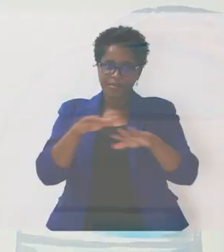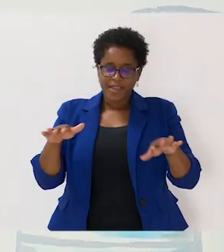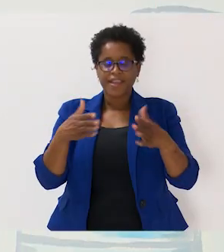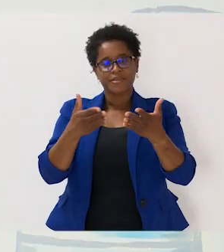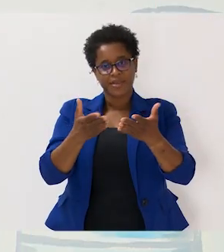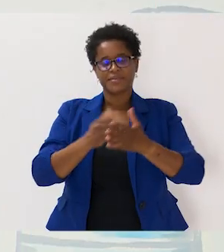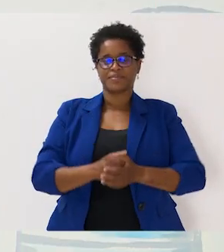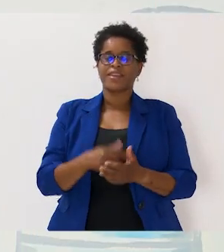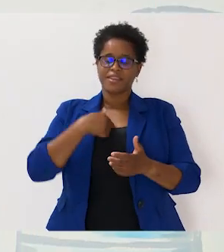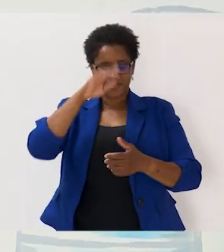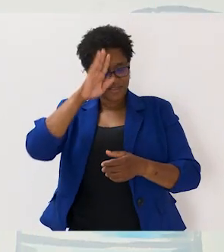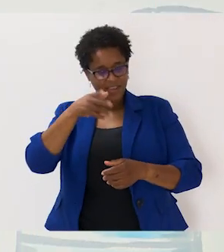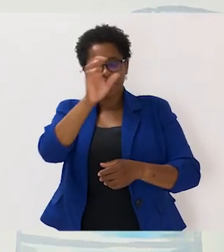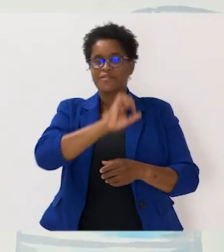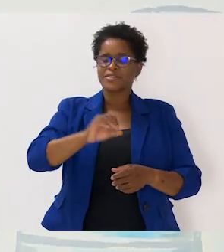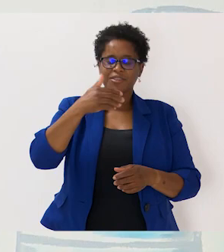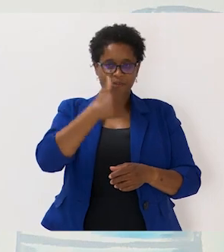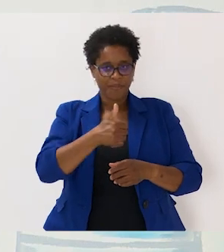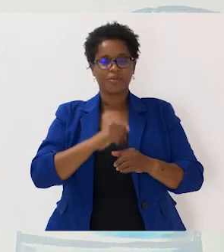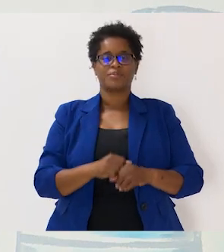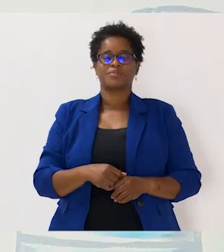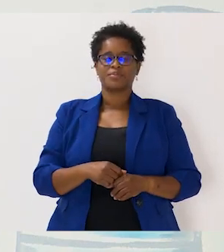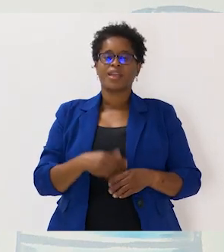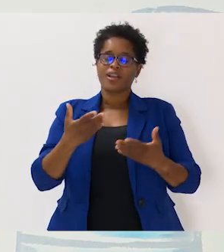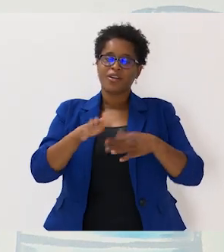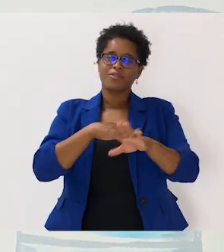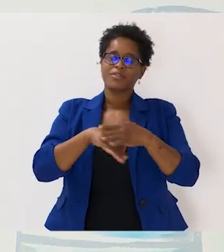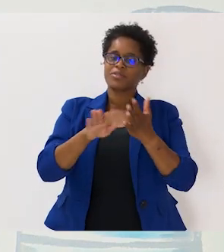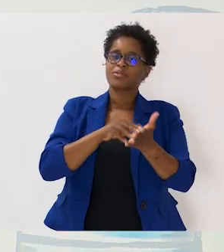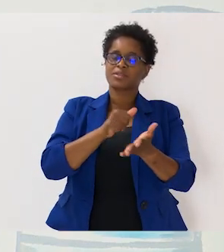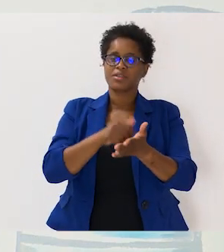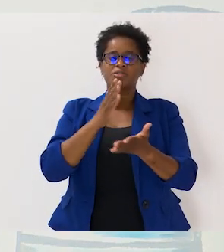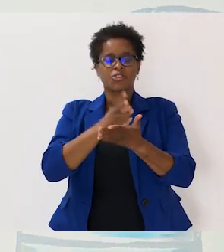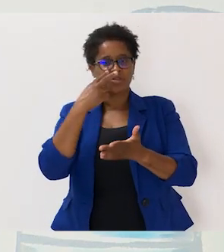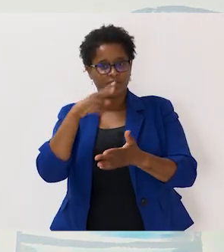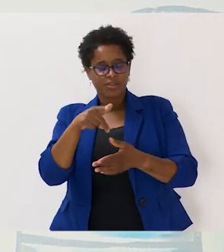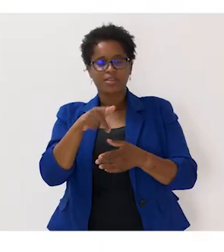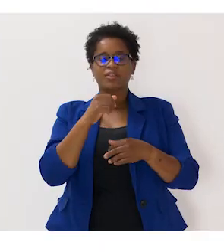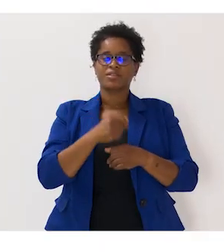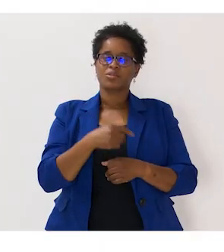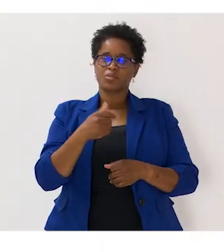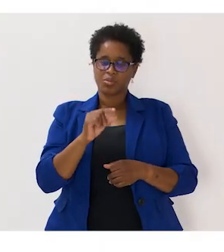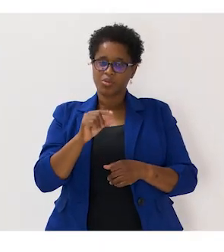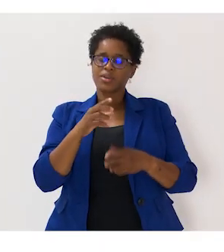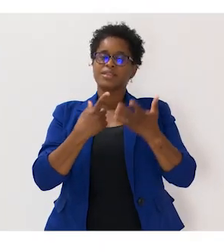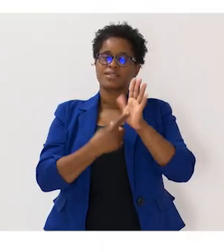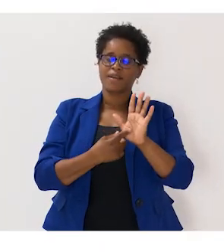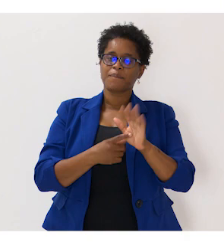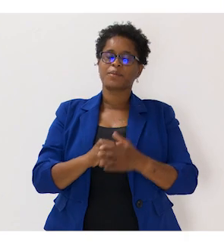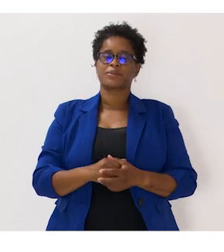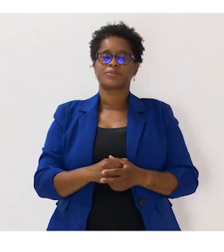Terminaram, não é? Eu sei que vocês são bons, então vamos à correção, só para certificar um pouco. Exemplos